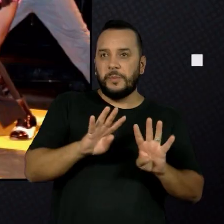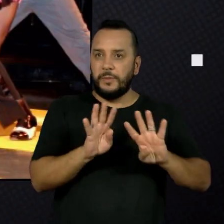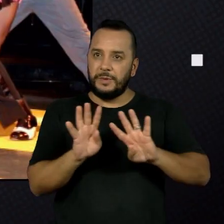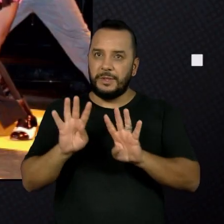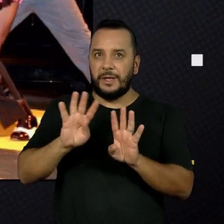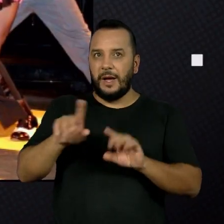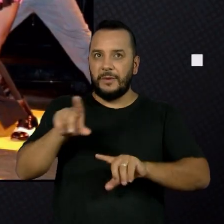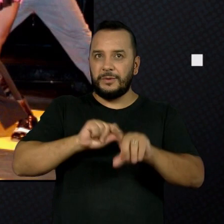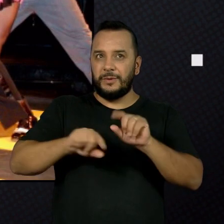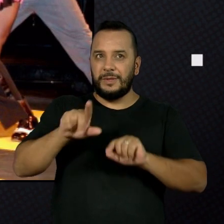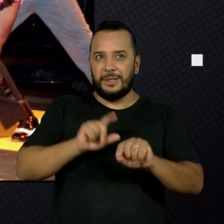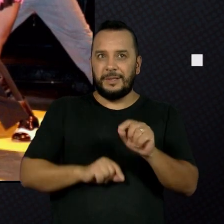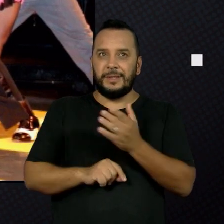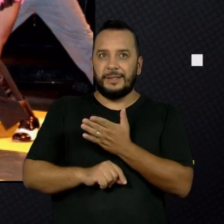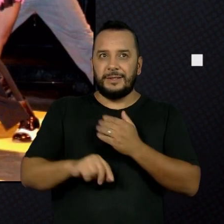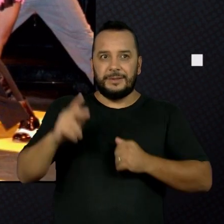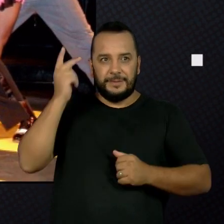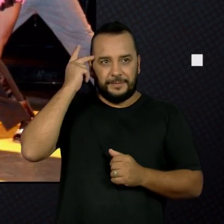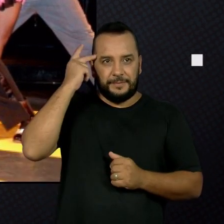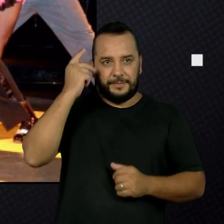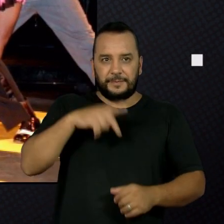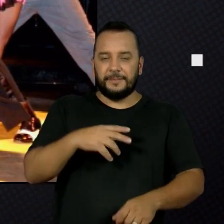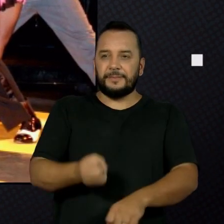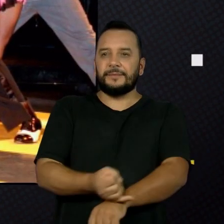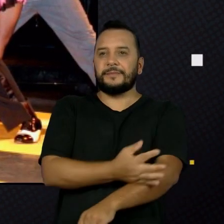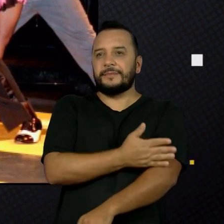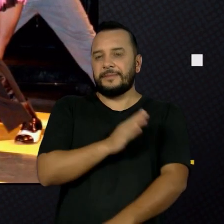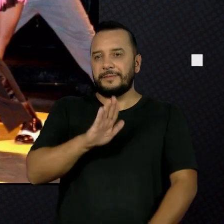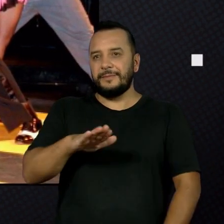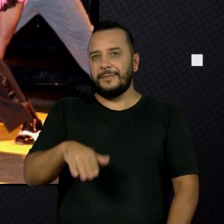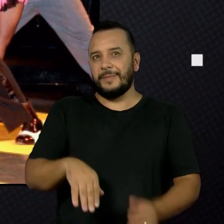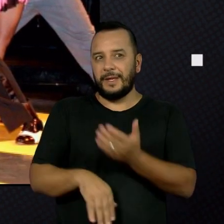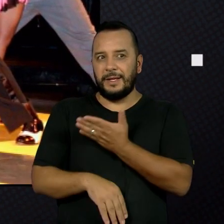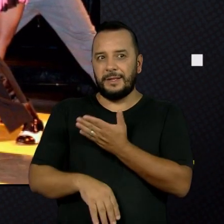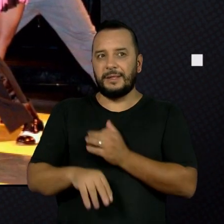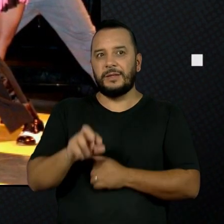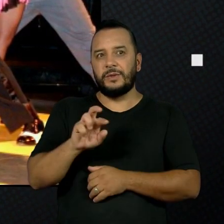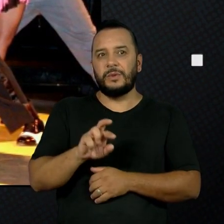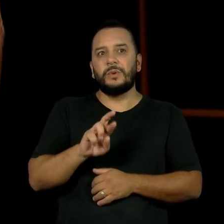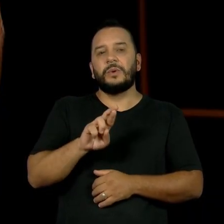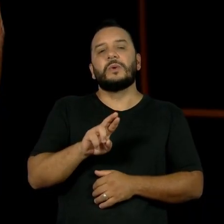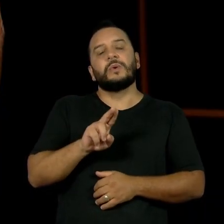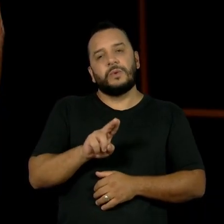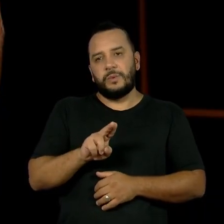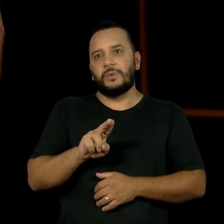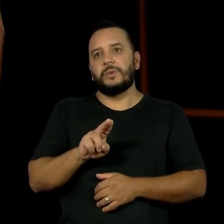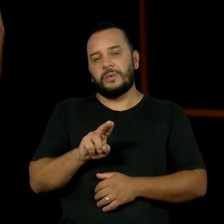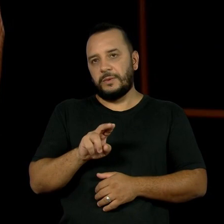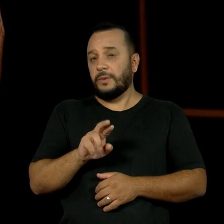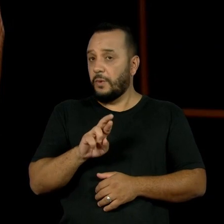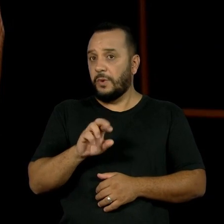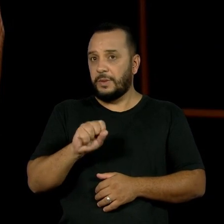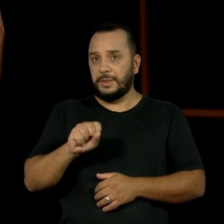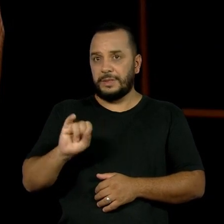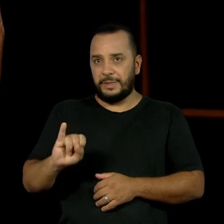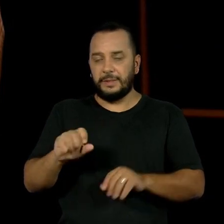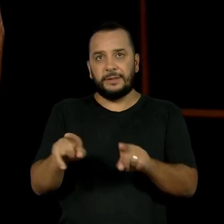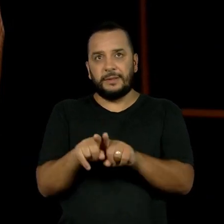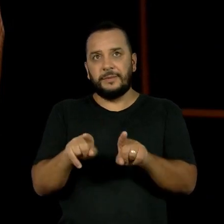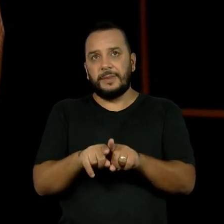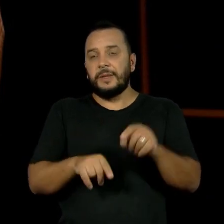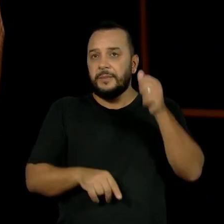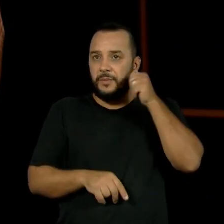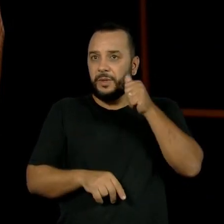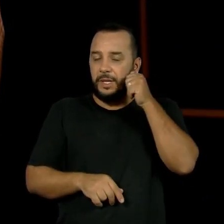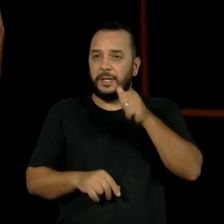São Paulo. Tinha o Emoções Baratas, que era o Posse, né? A direção do Posse. E ia ter esse musical Mulheres de Holanda, com direção do